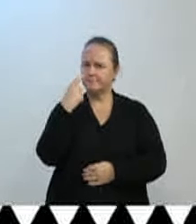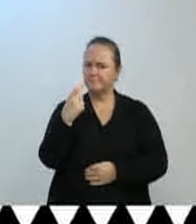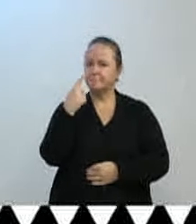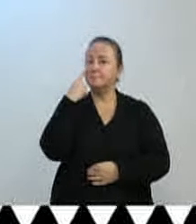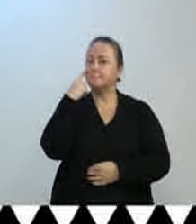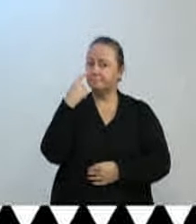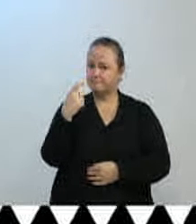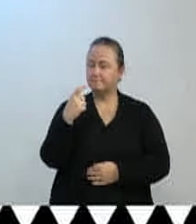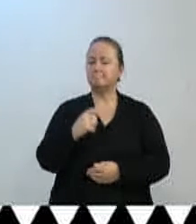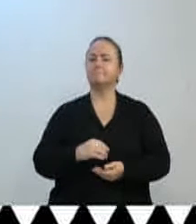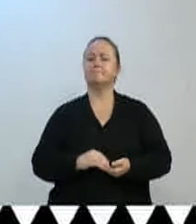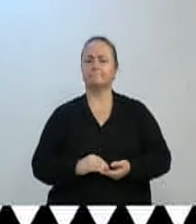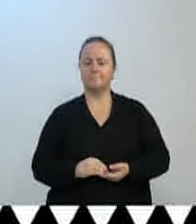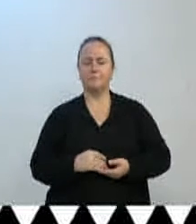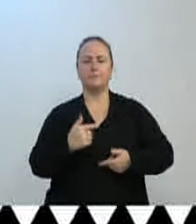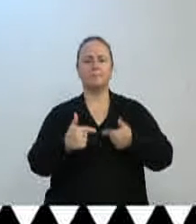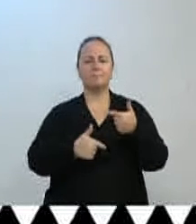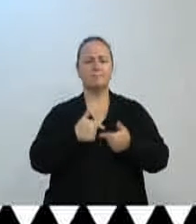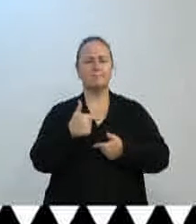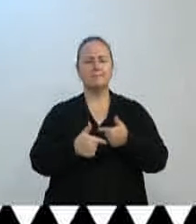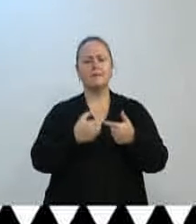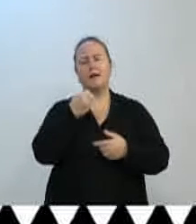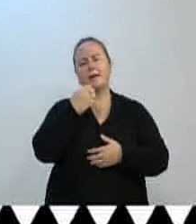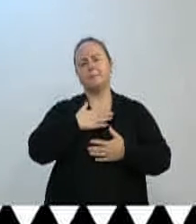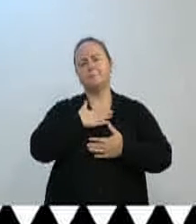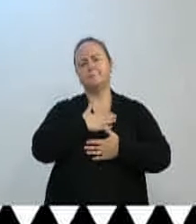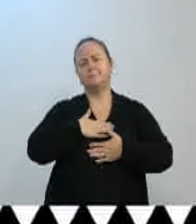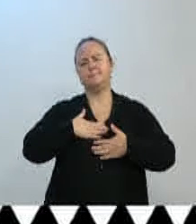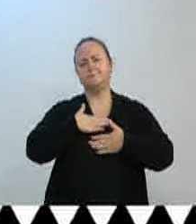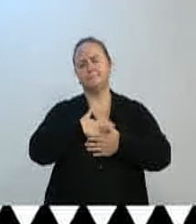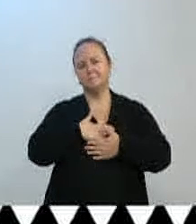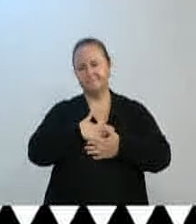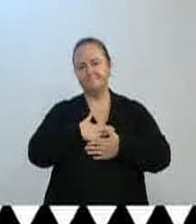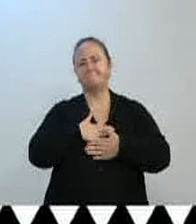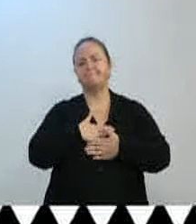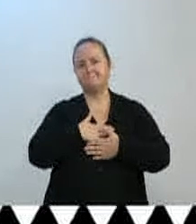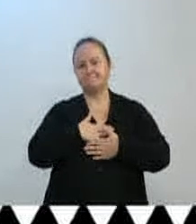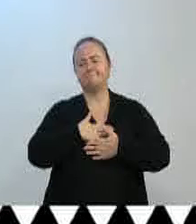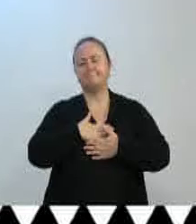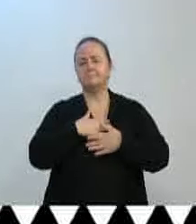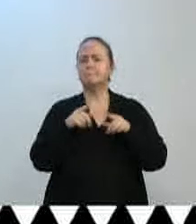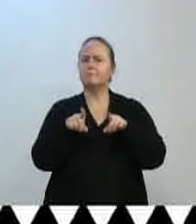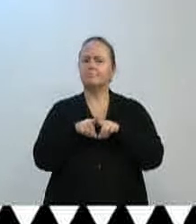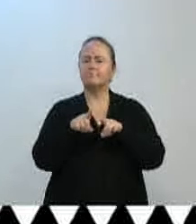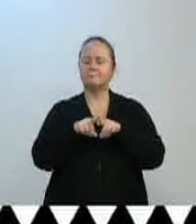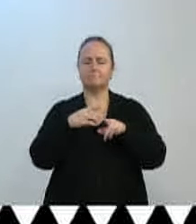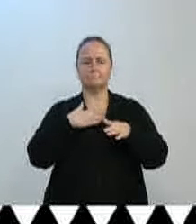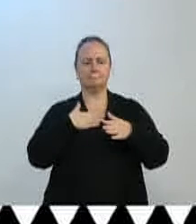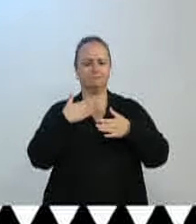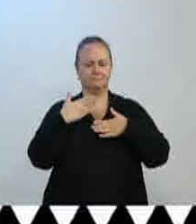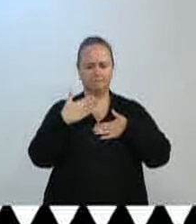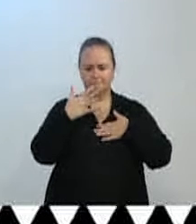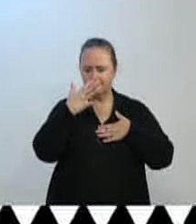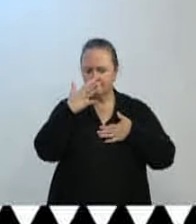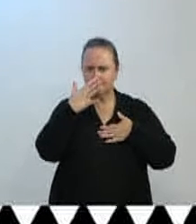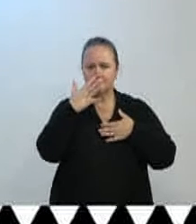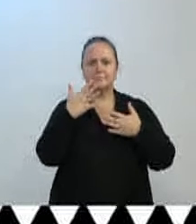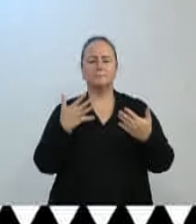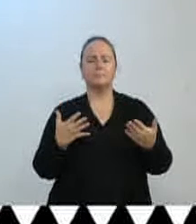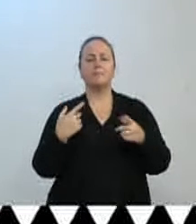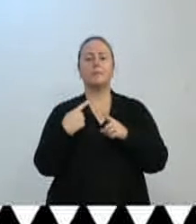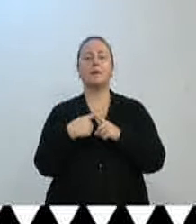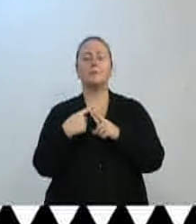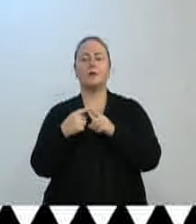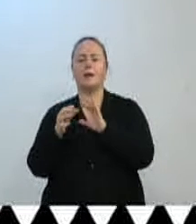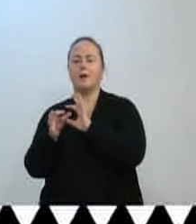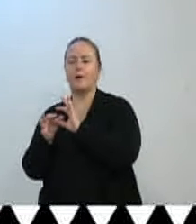trabalho muito bom de fazer e muito surpreendente também, porque eu fiz uma